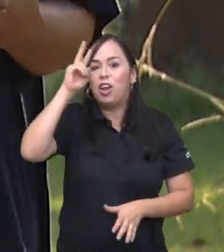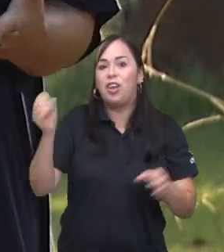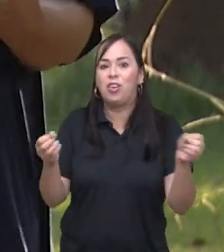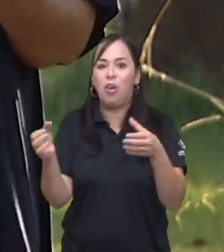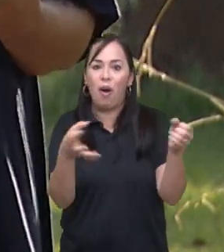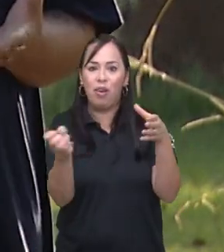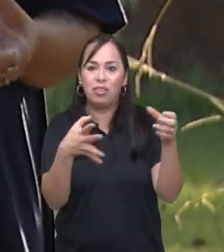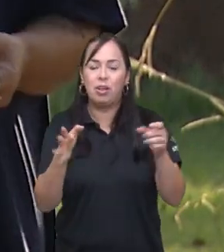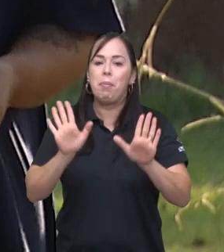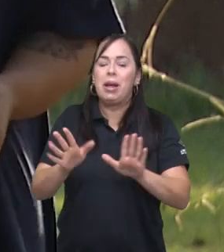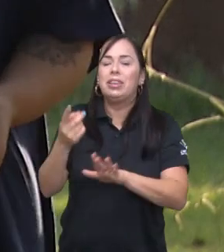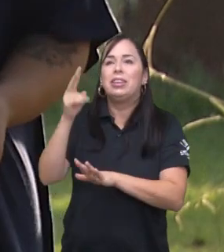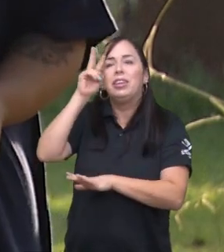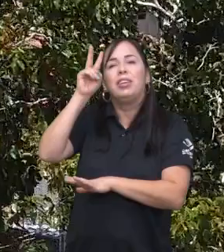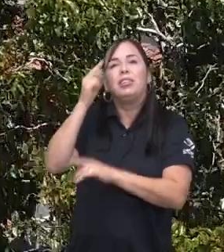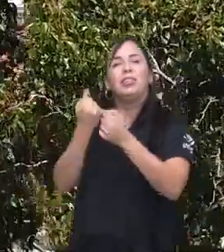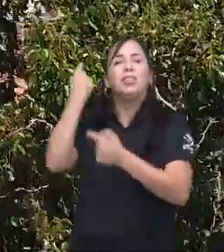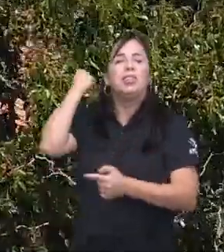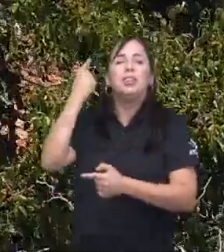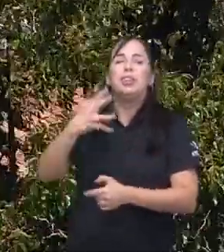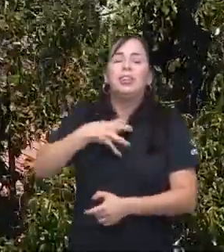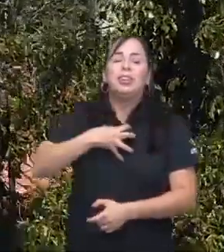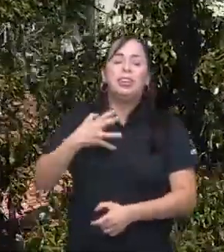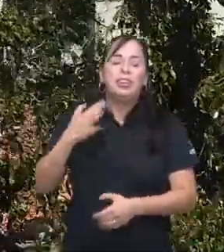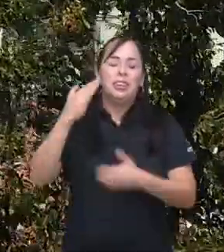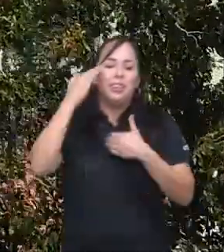são guardadas com muita gratidão.